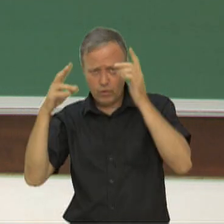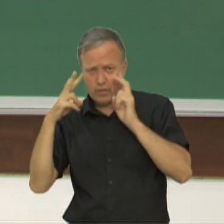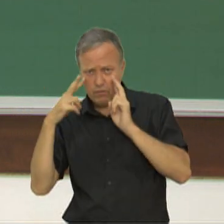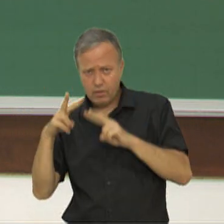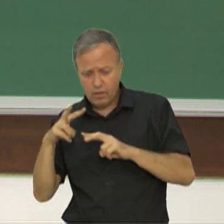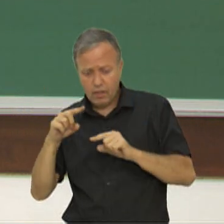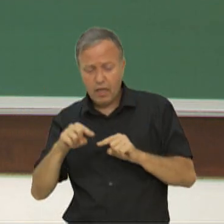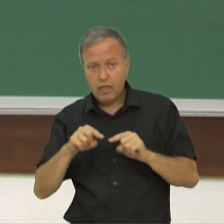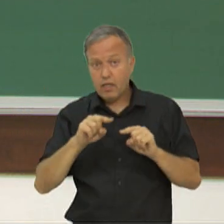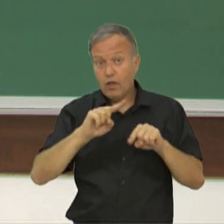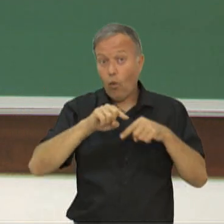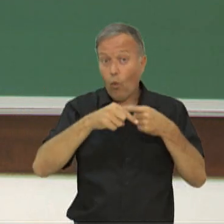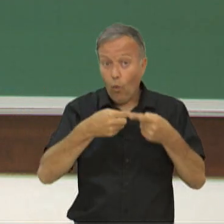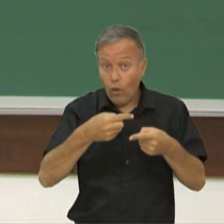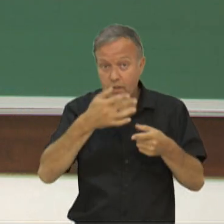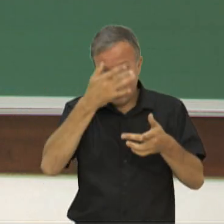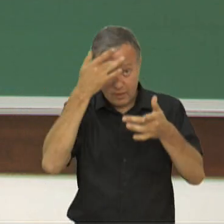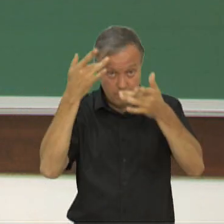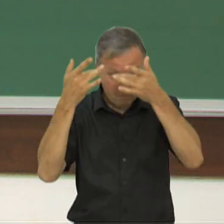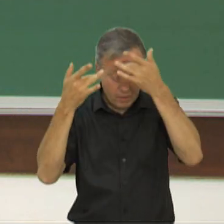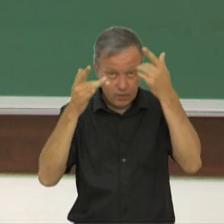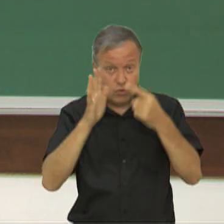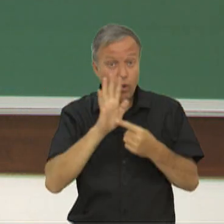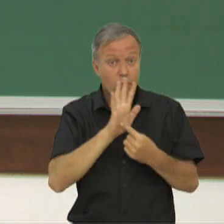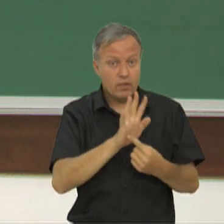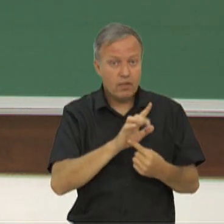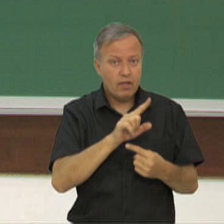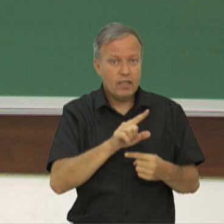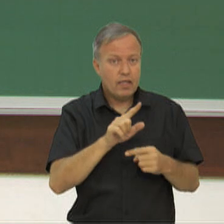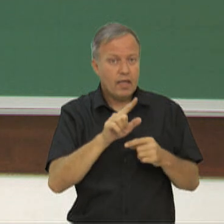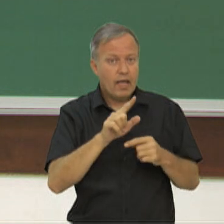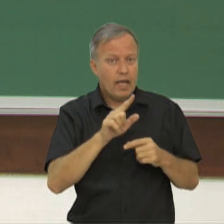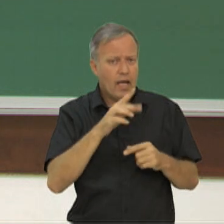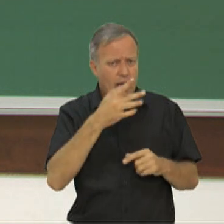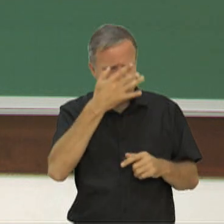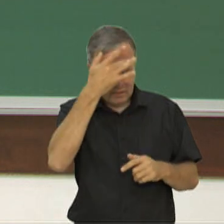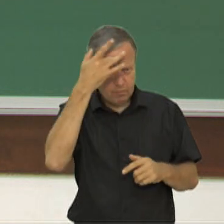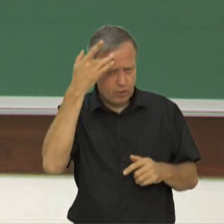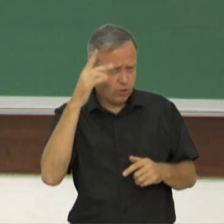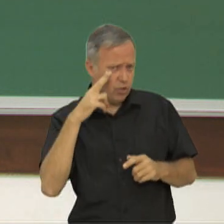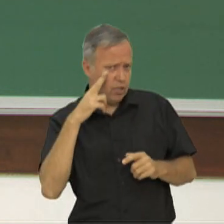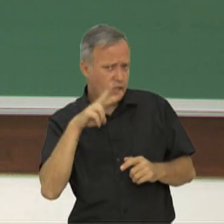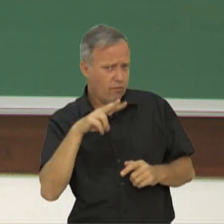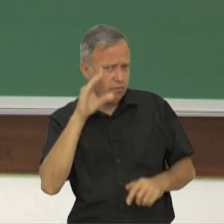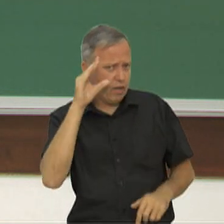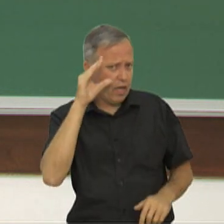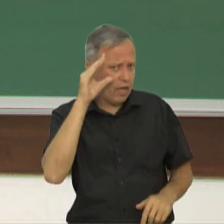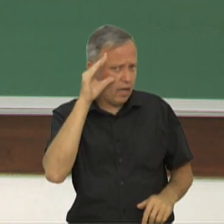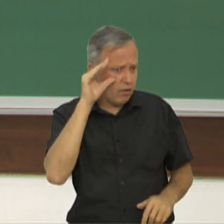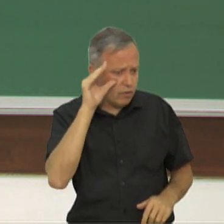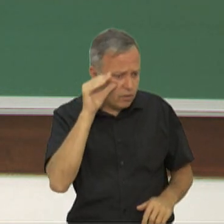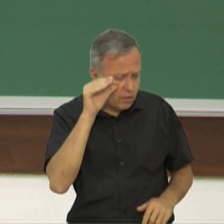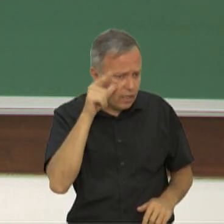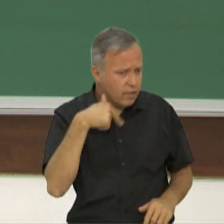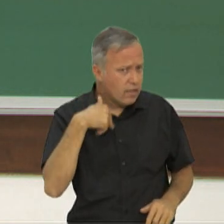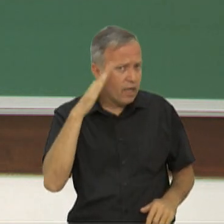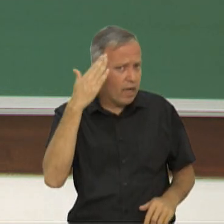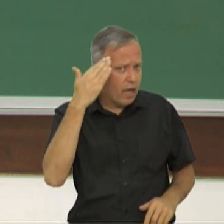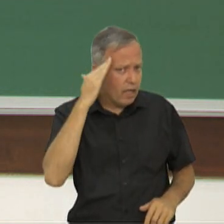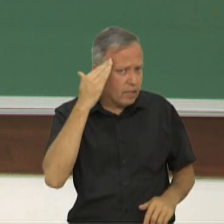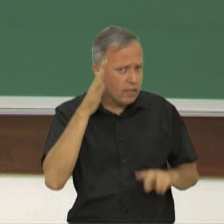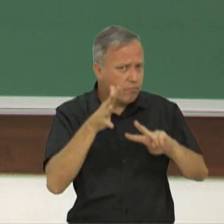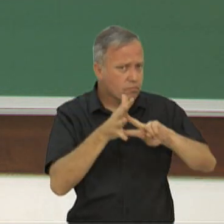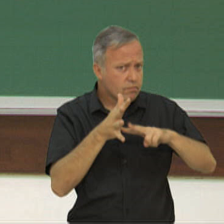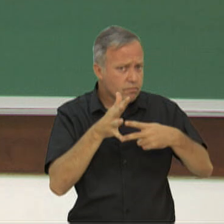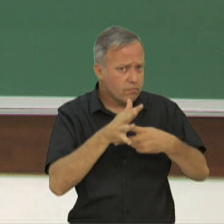certo? Que tinham temas que as pessoas tinham que acompanhar para entender a história. Então, aí entra uma história. Quando a gente tem um tema, a gente tem